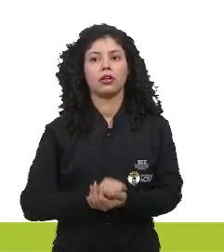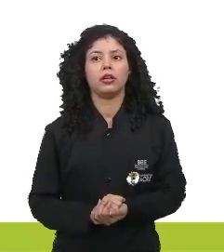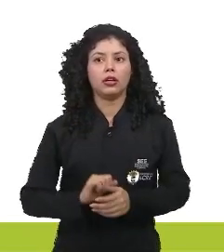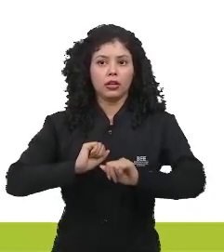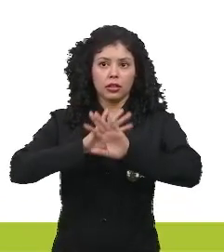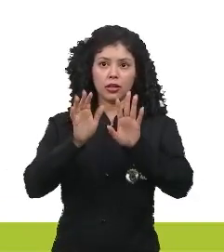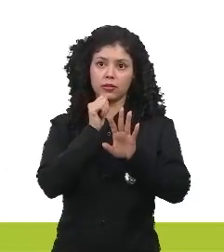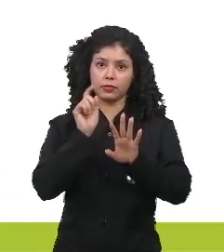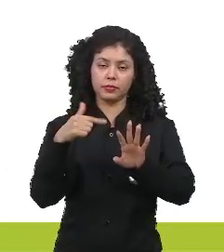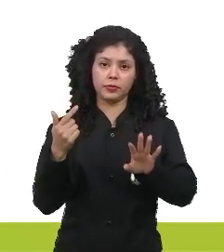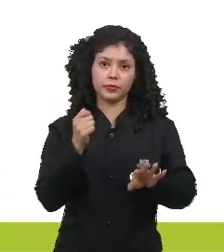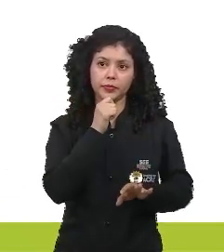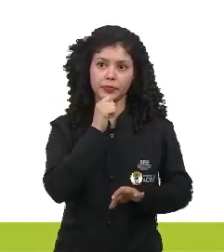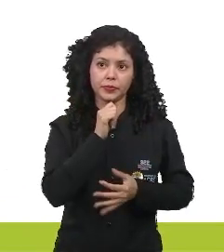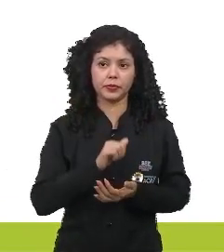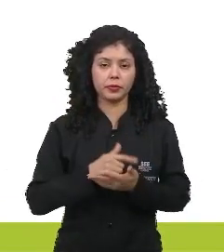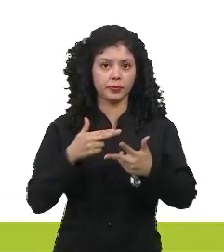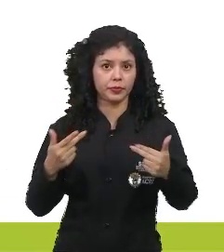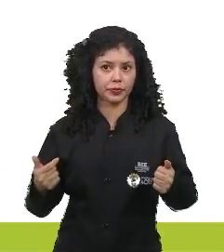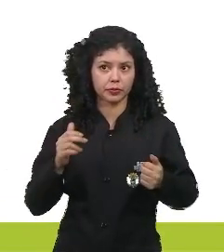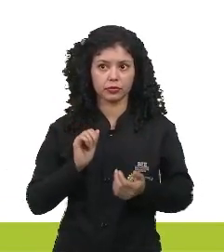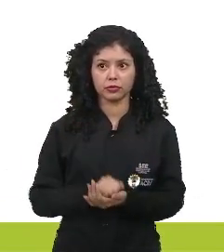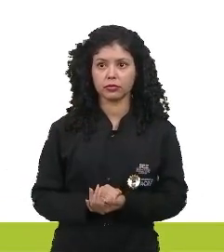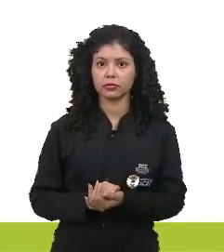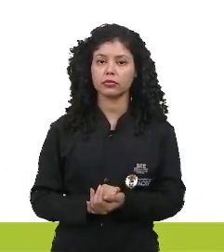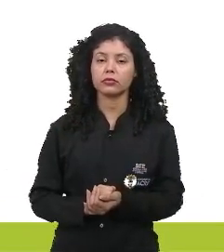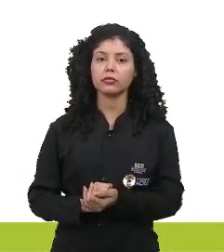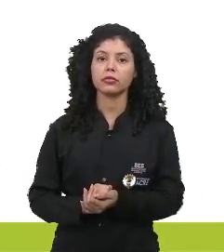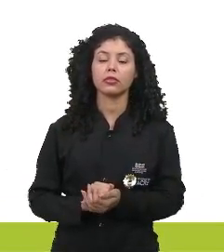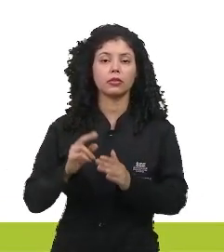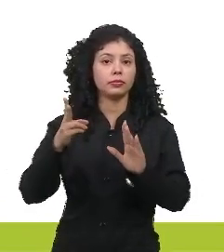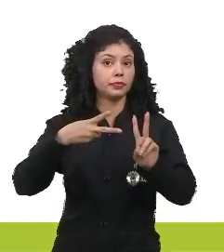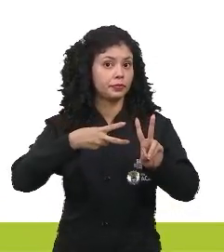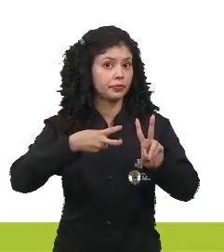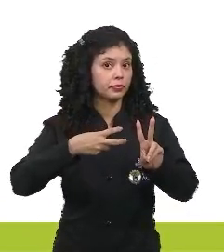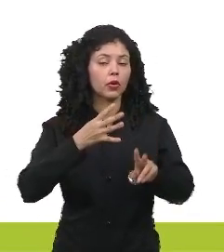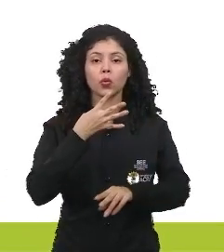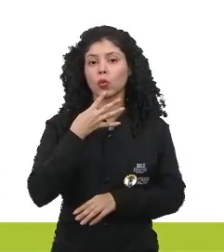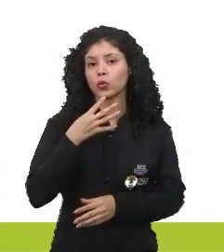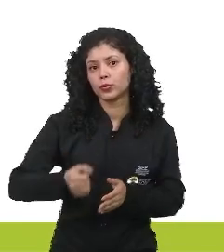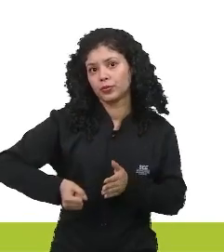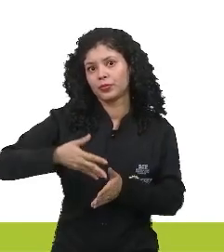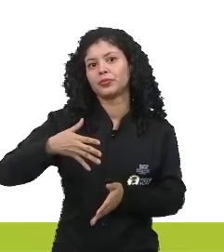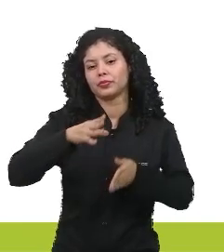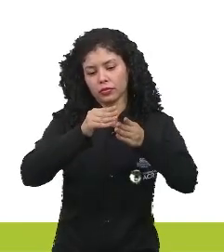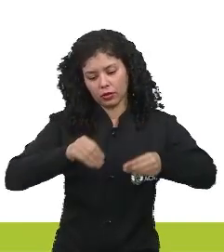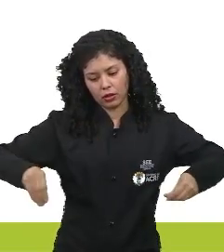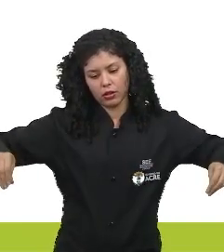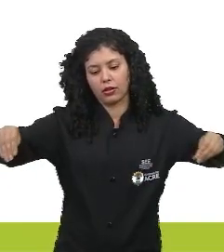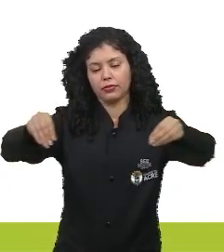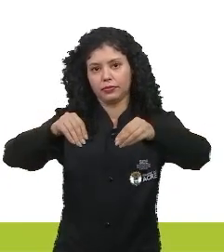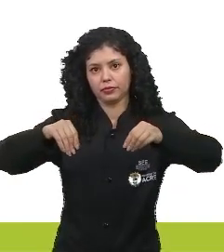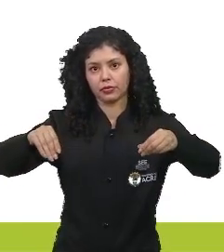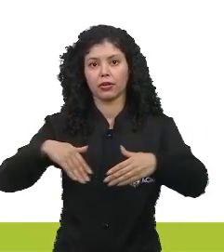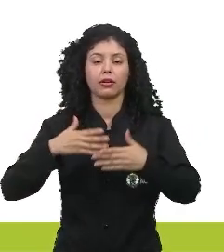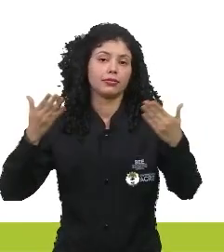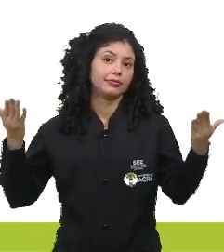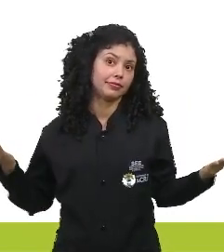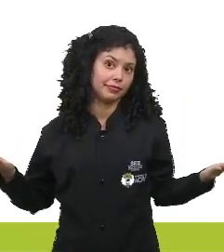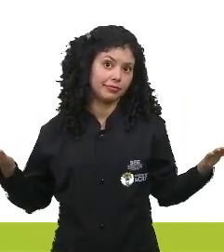isso, outra coisa também que acontece é que o indígena, ele conhece muito bem o território. Então,